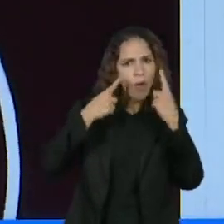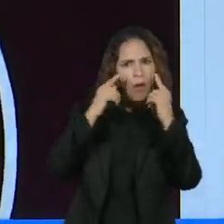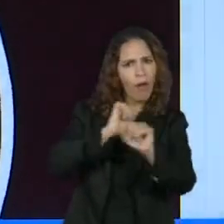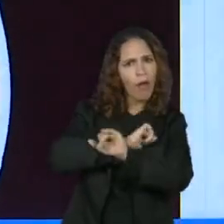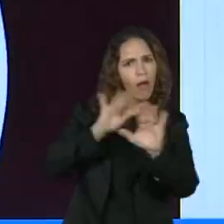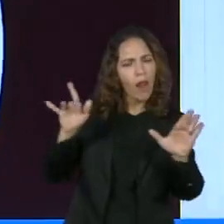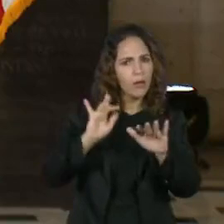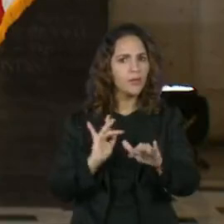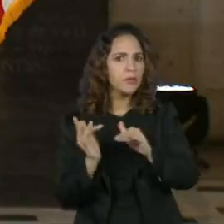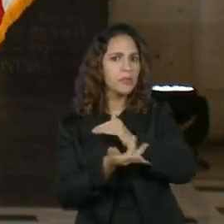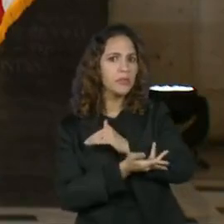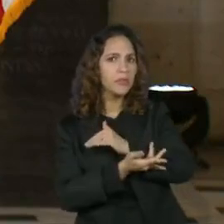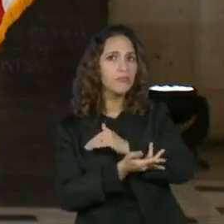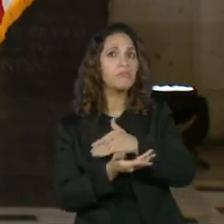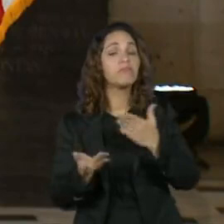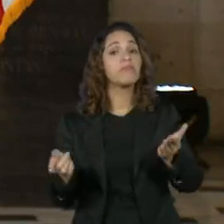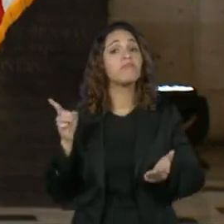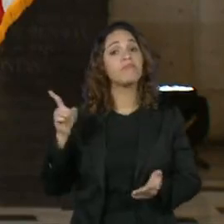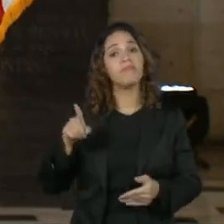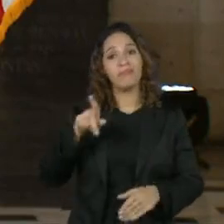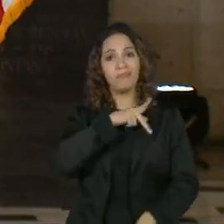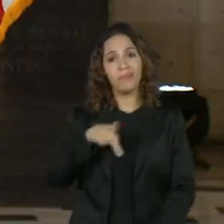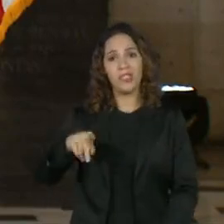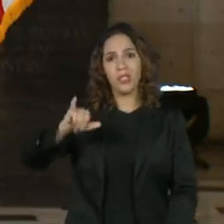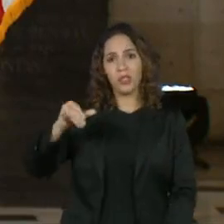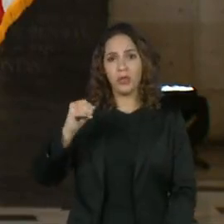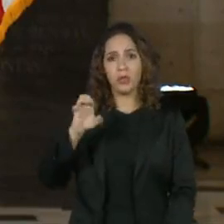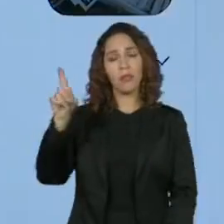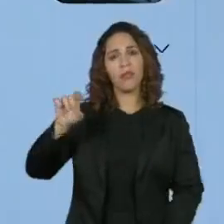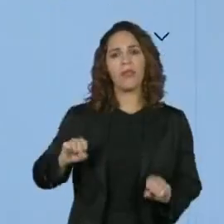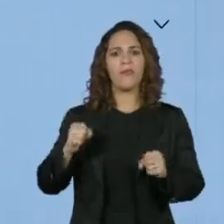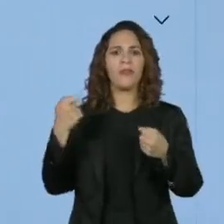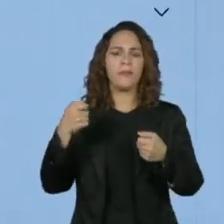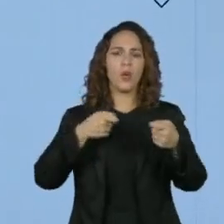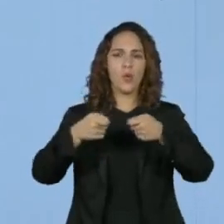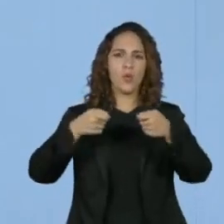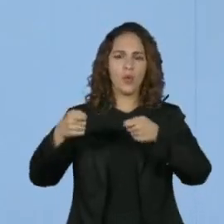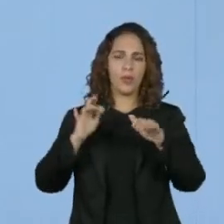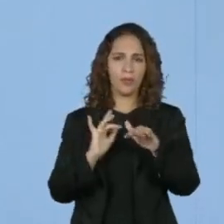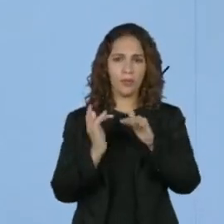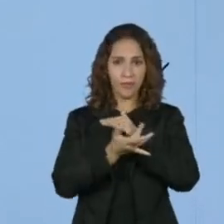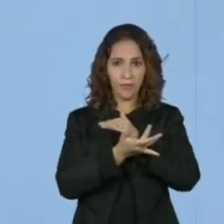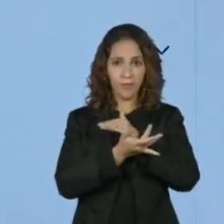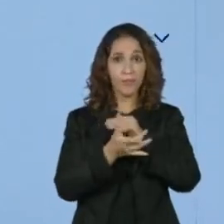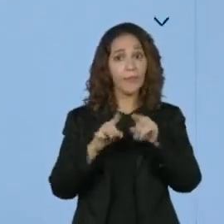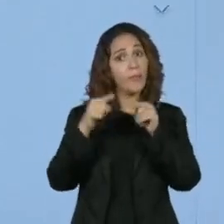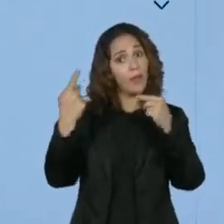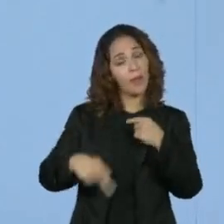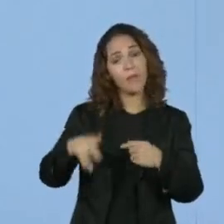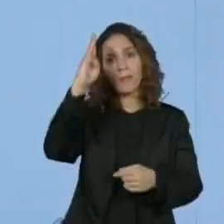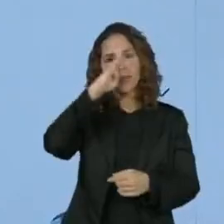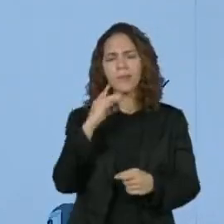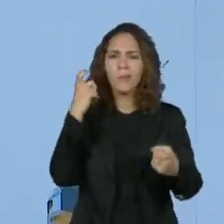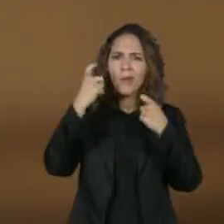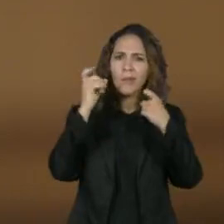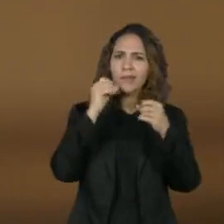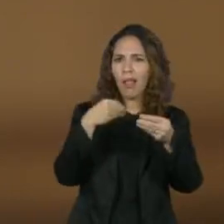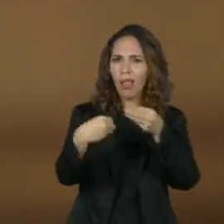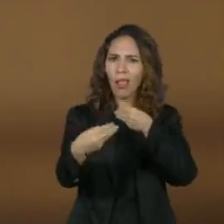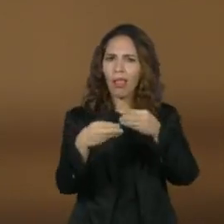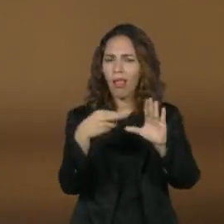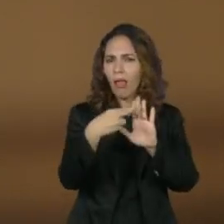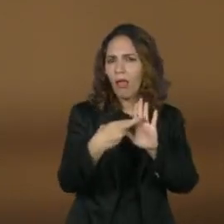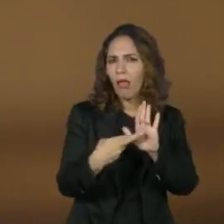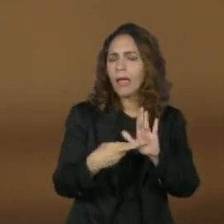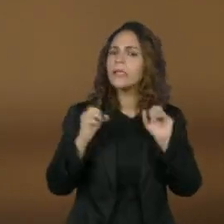clara das redes sociais tese que o presidente Dil by dem defende e assim como lá a preocupação aqui no Brasil é de que a flexibilização